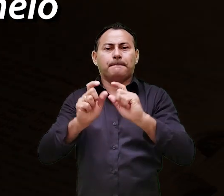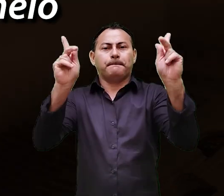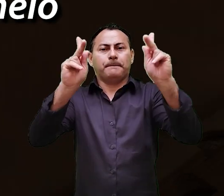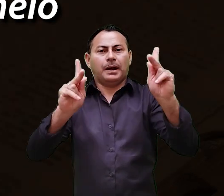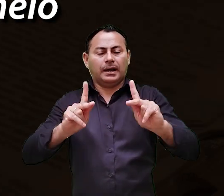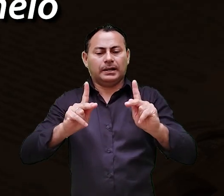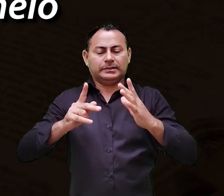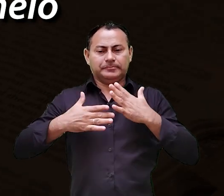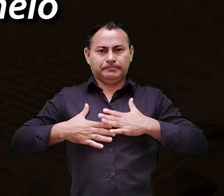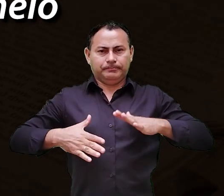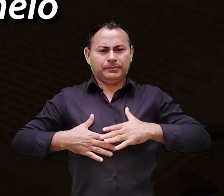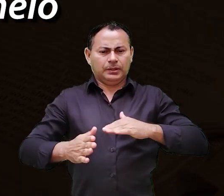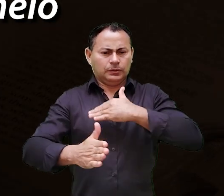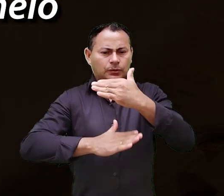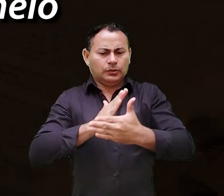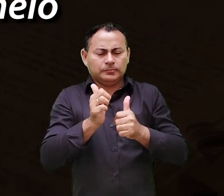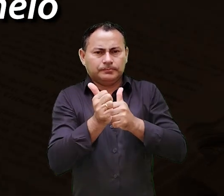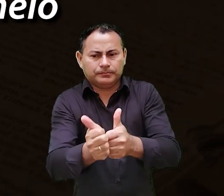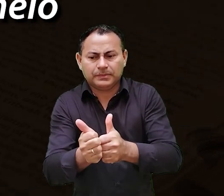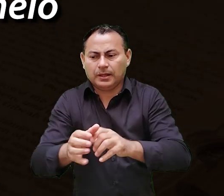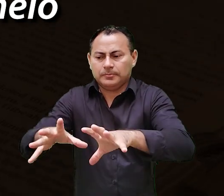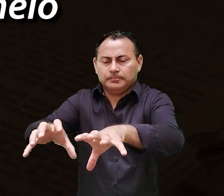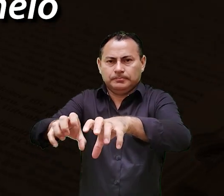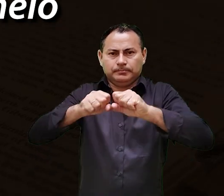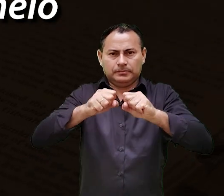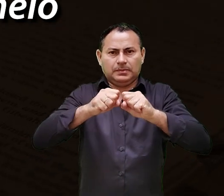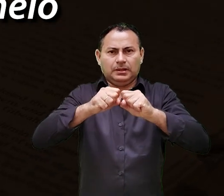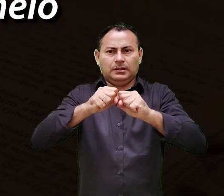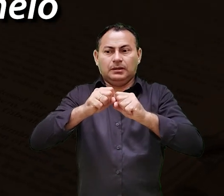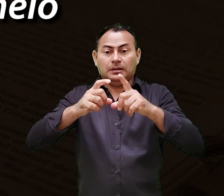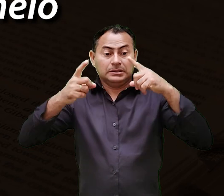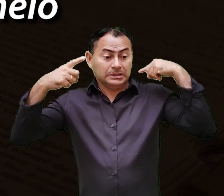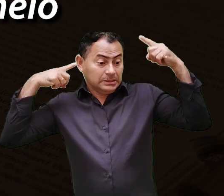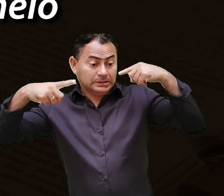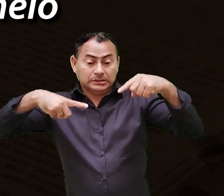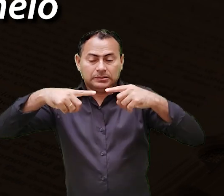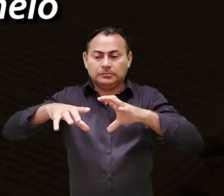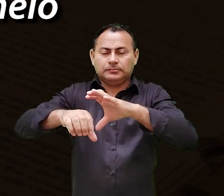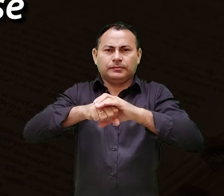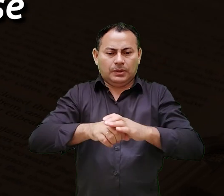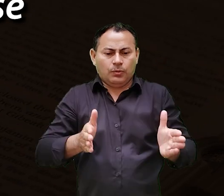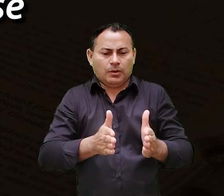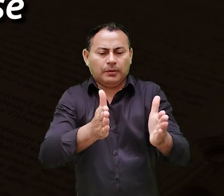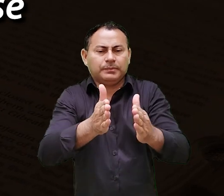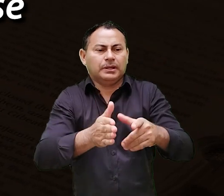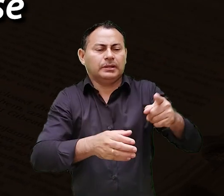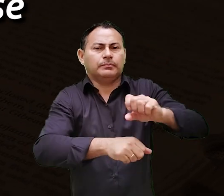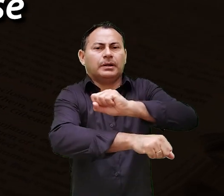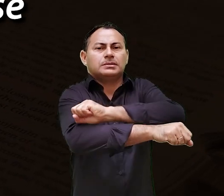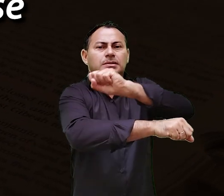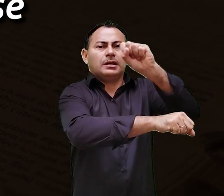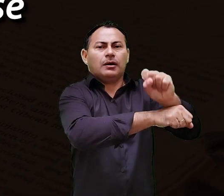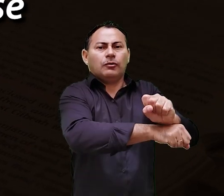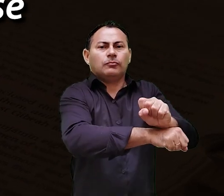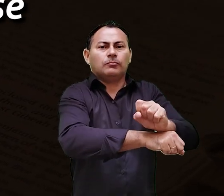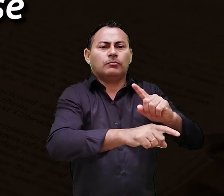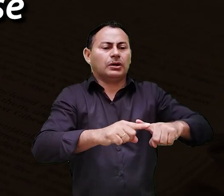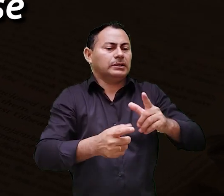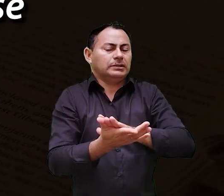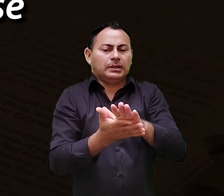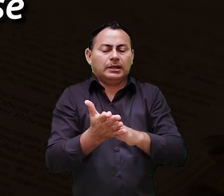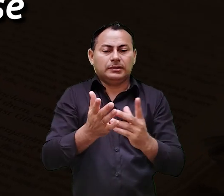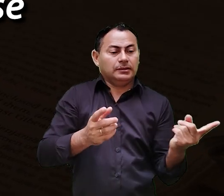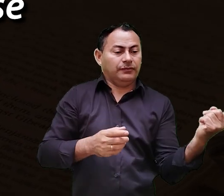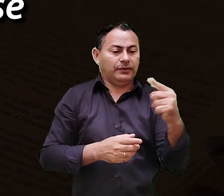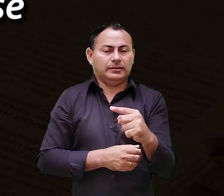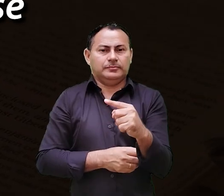repouso. Todos os que a perseguiram a capturaram em meio ao seu desespero. Os caminhos para Sião pranteiam, porque